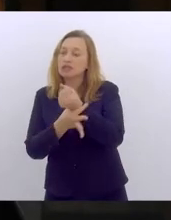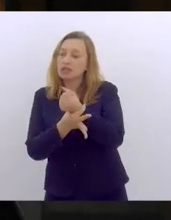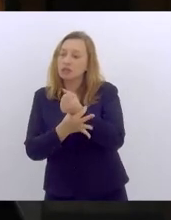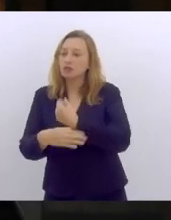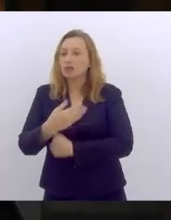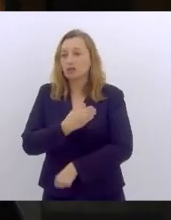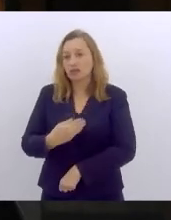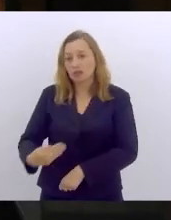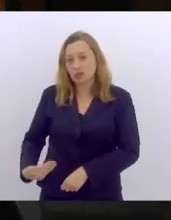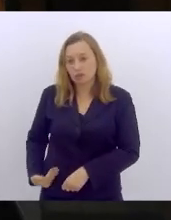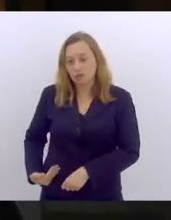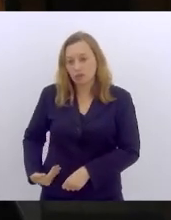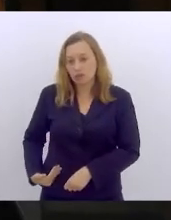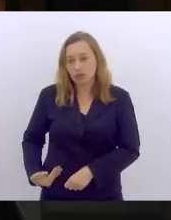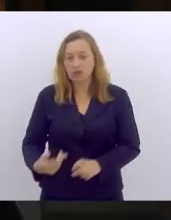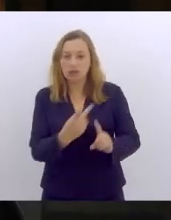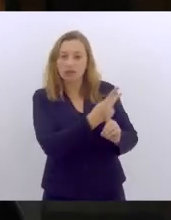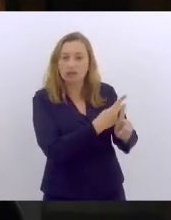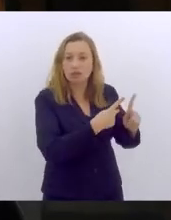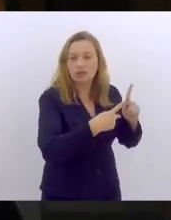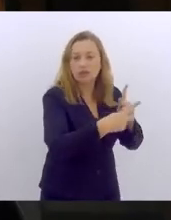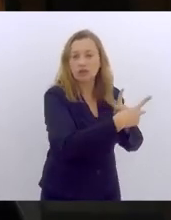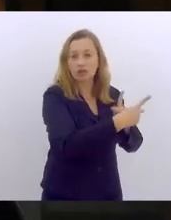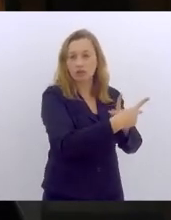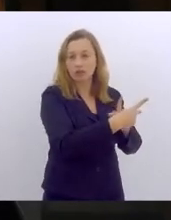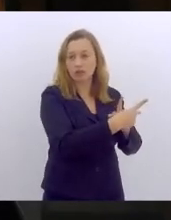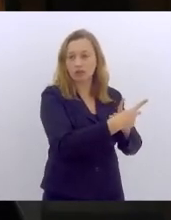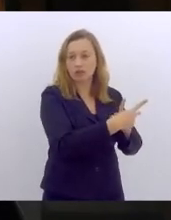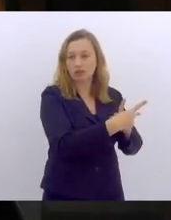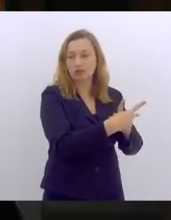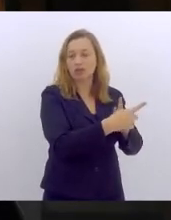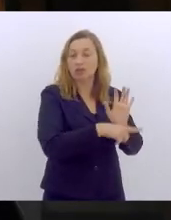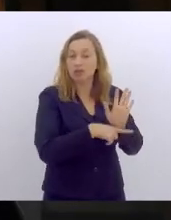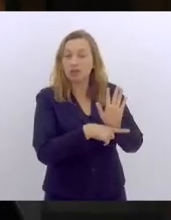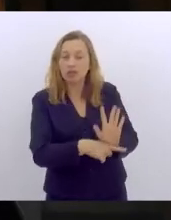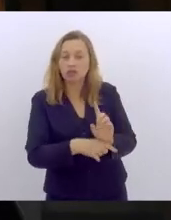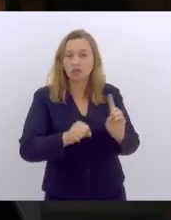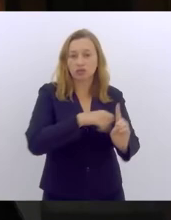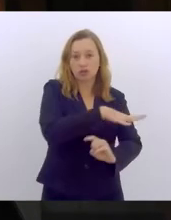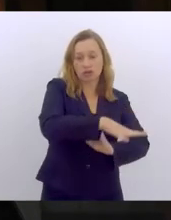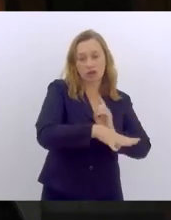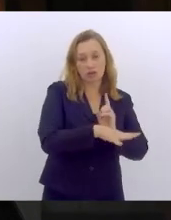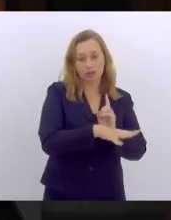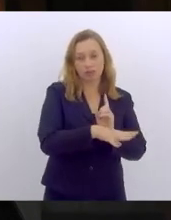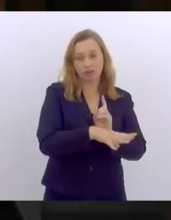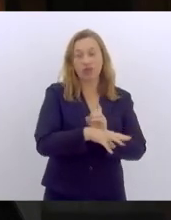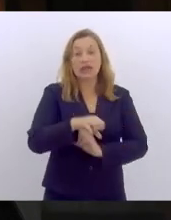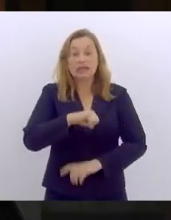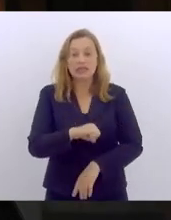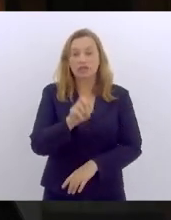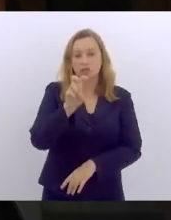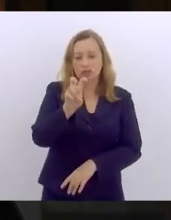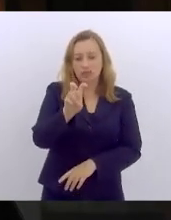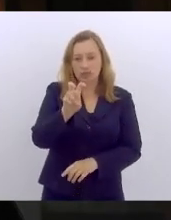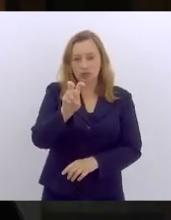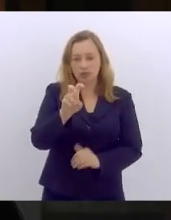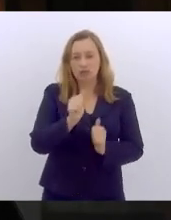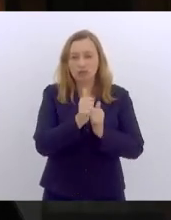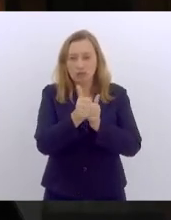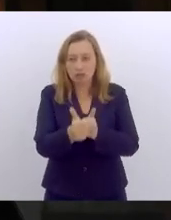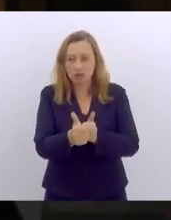pública, na previdência e na assistência social. Se esses cinco